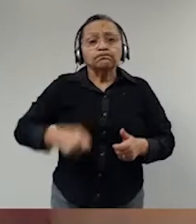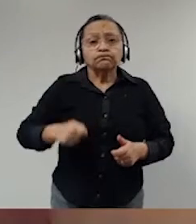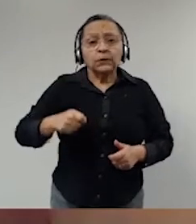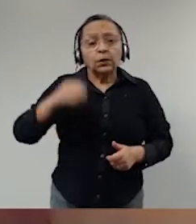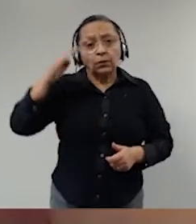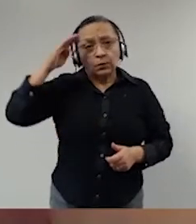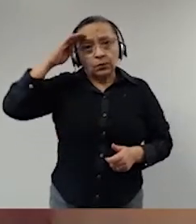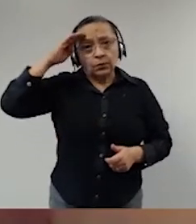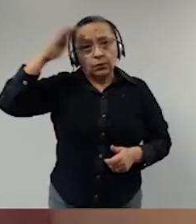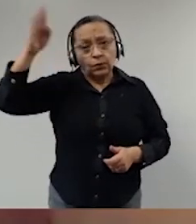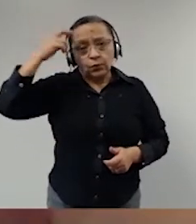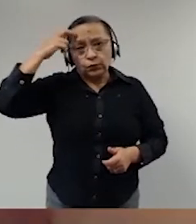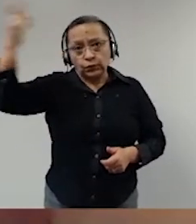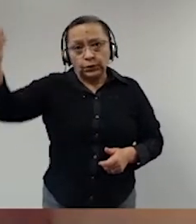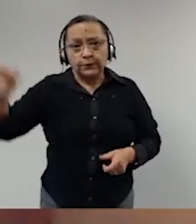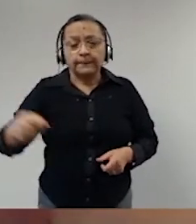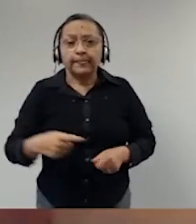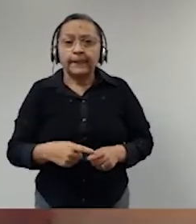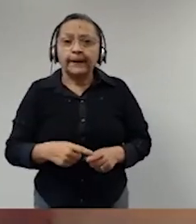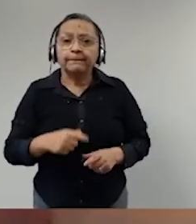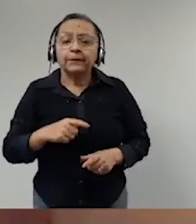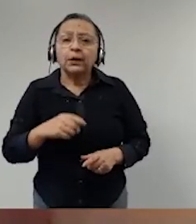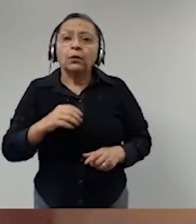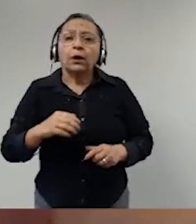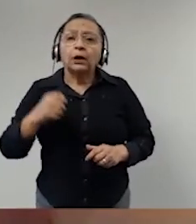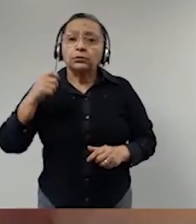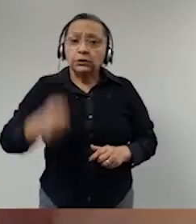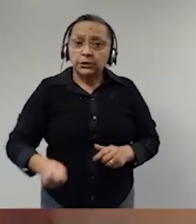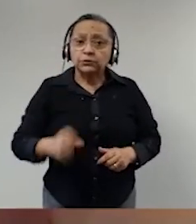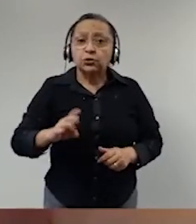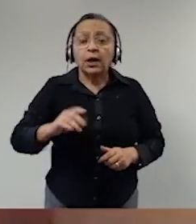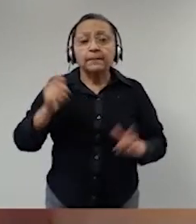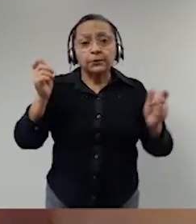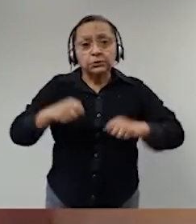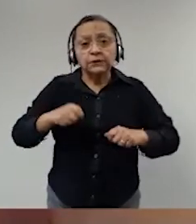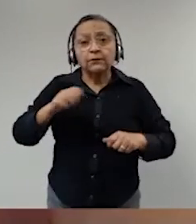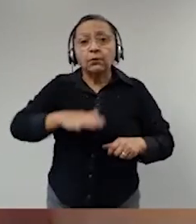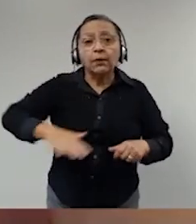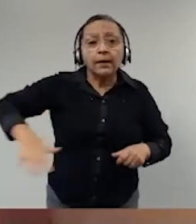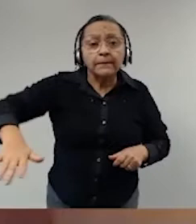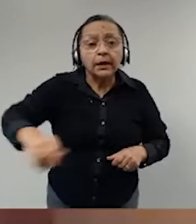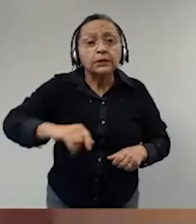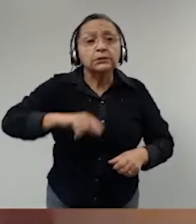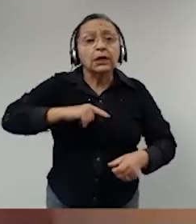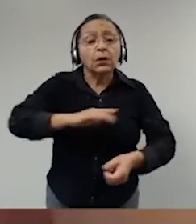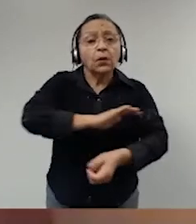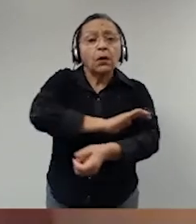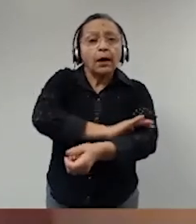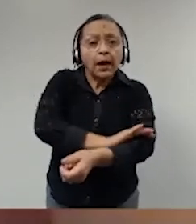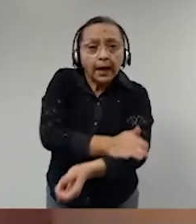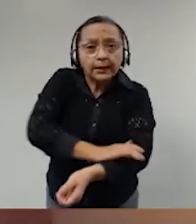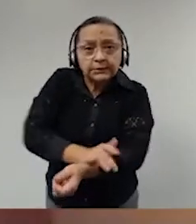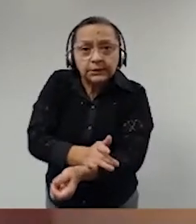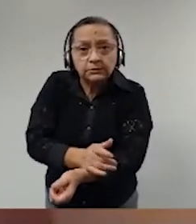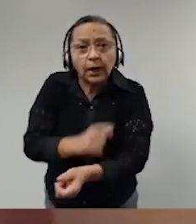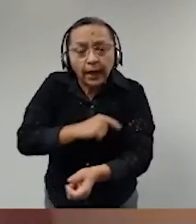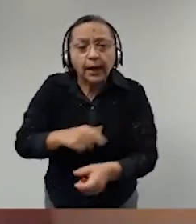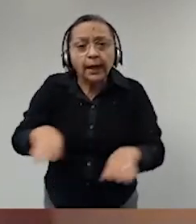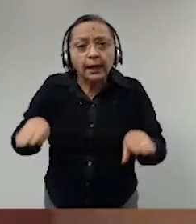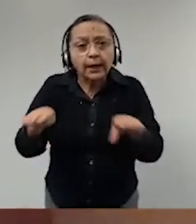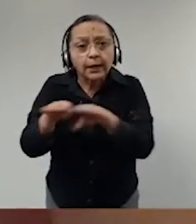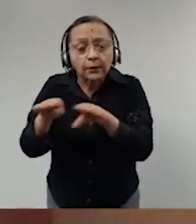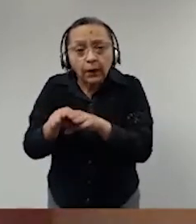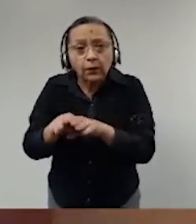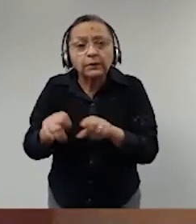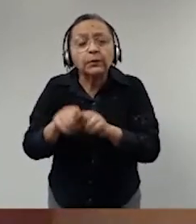autoritarismo se torna possível quando você tem um ambiente em que o racismo ele é normalizado e quando as instituições,